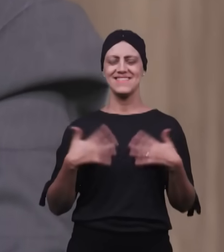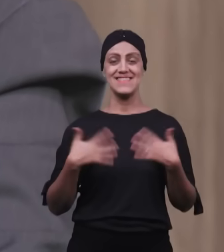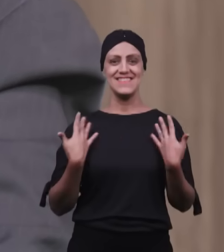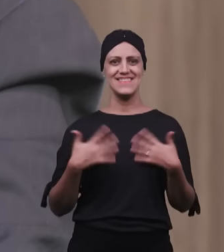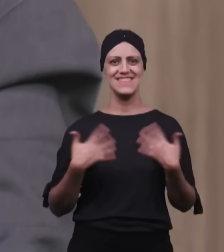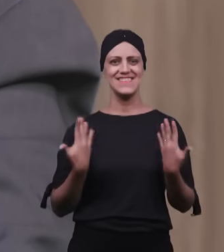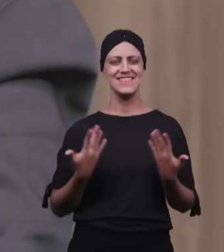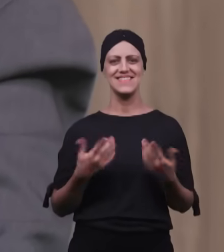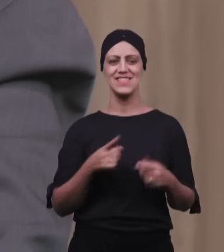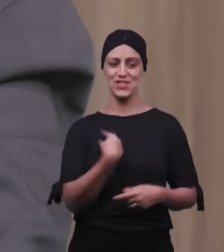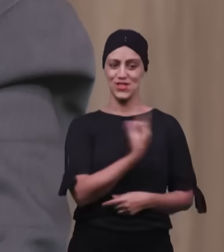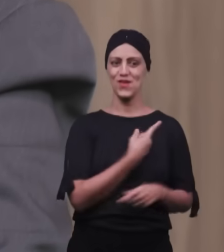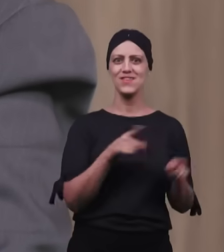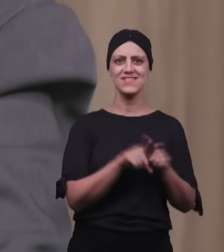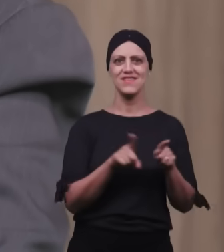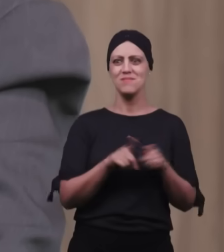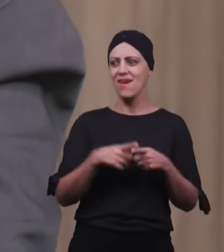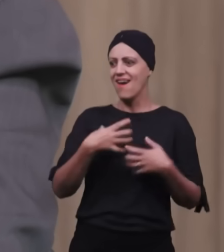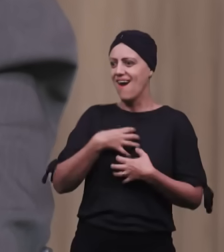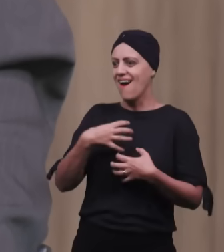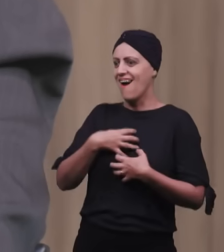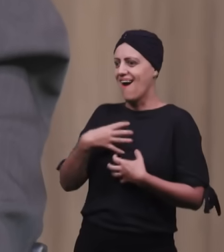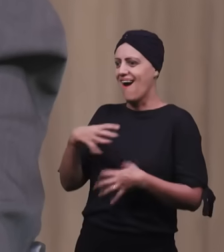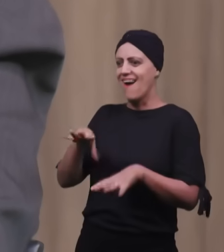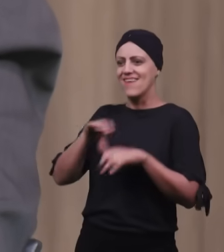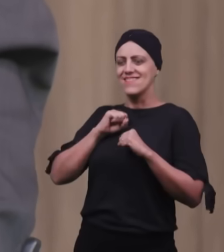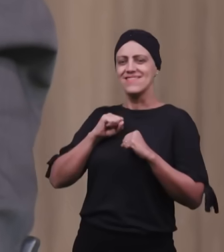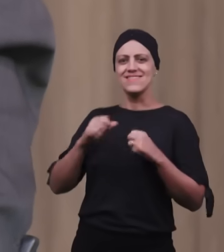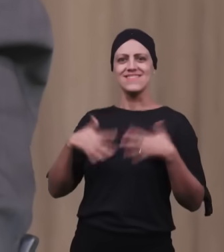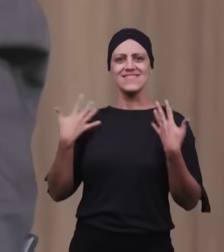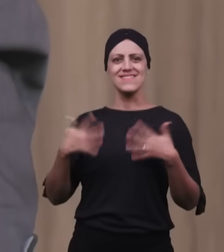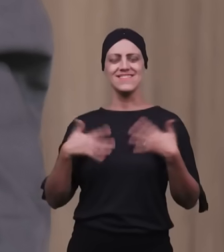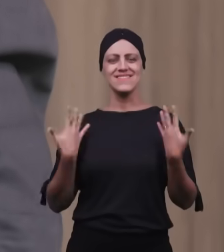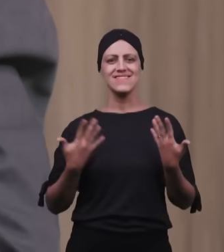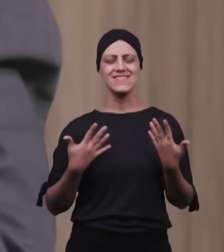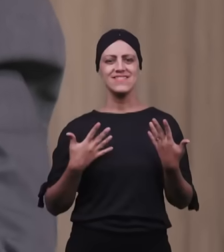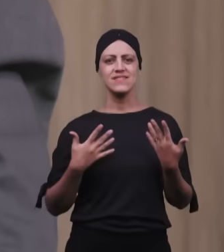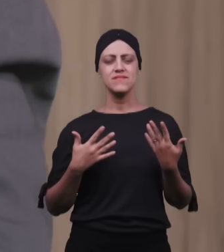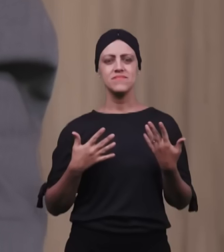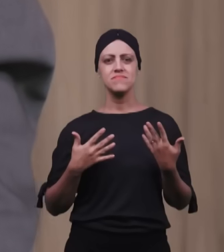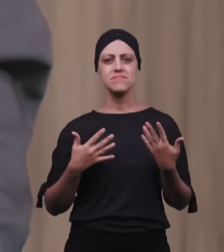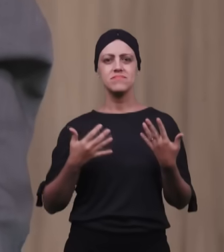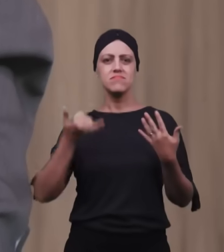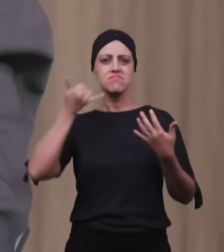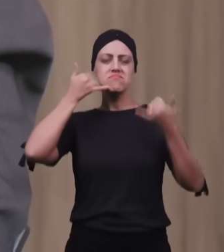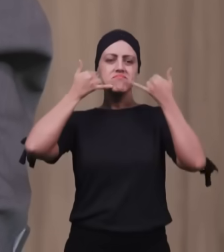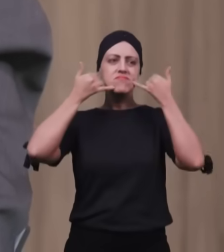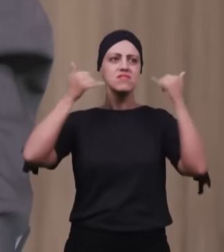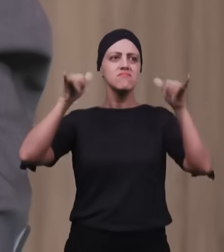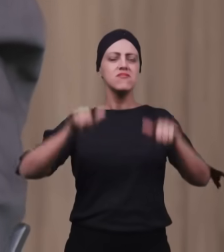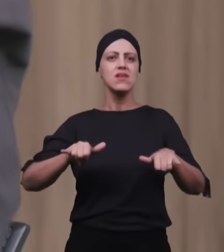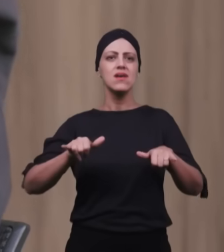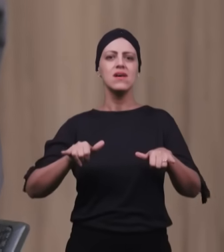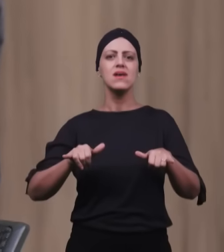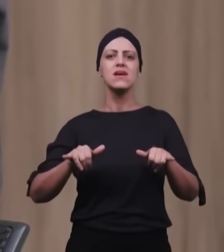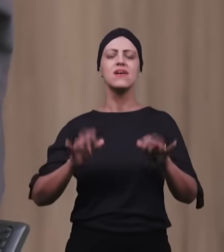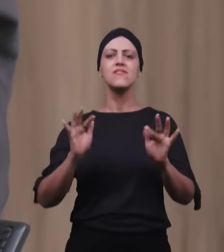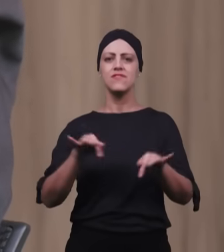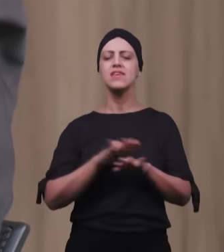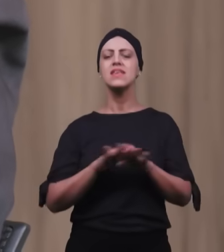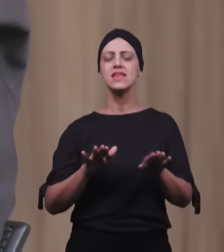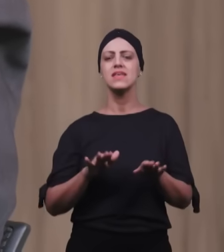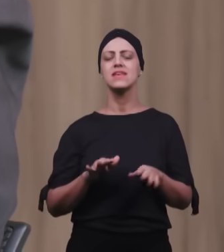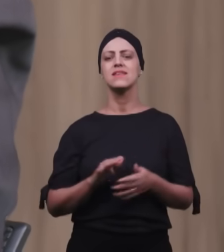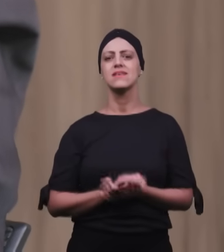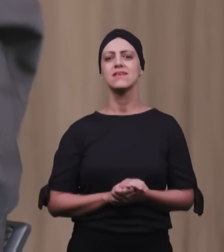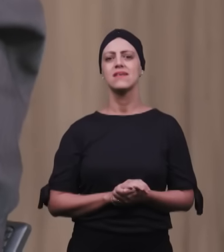para eles e para nós no atendimento que o atendimento foi encerrado como a mãe como a irmã